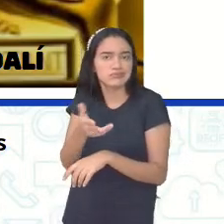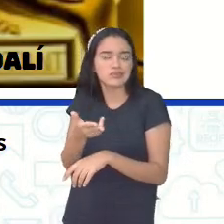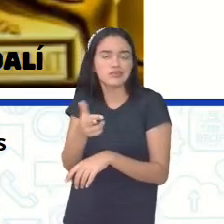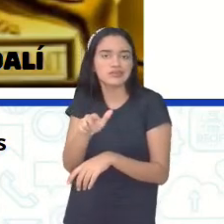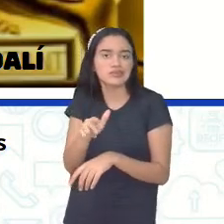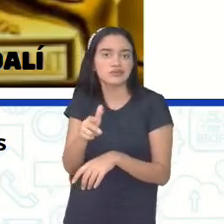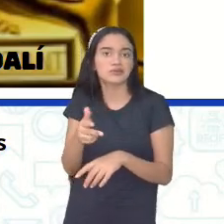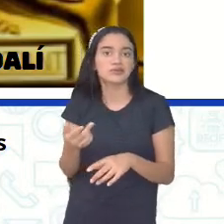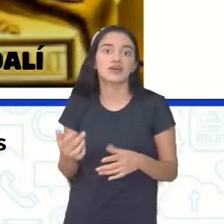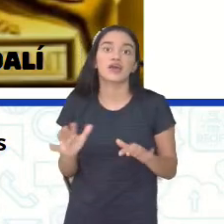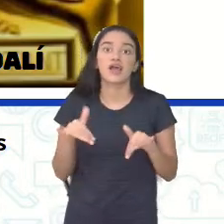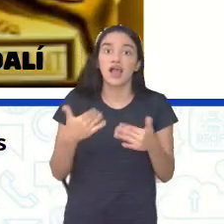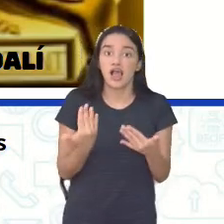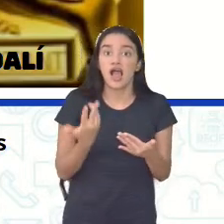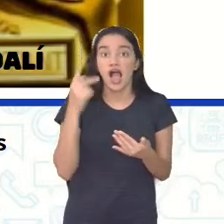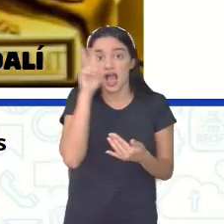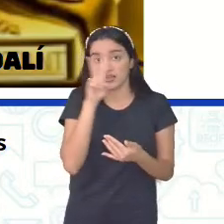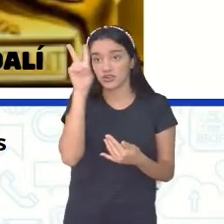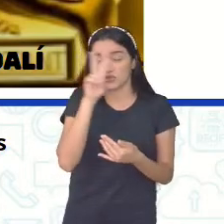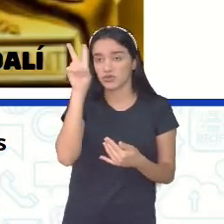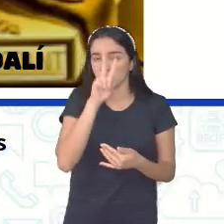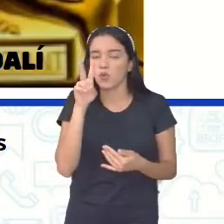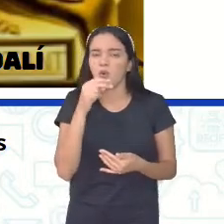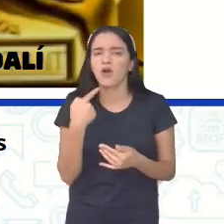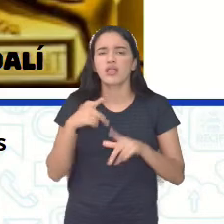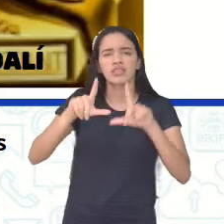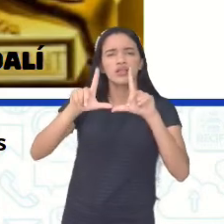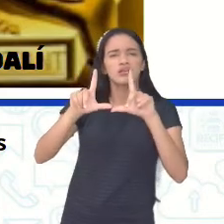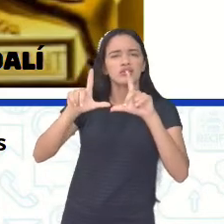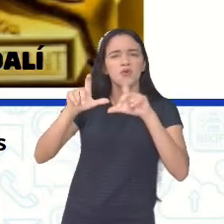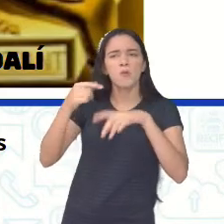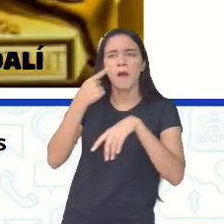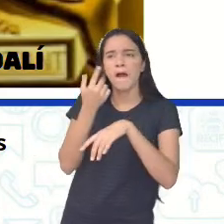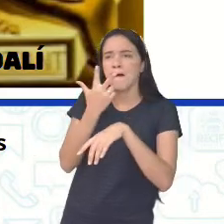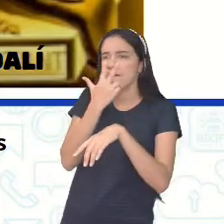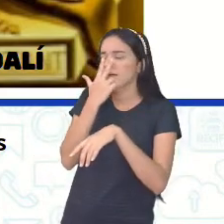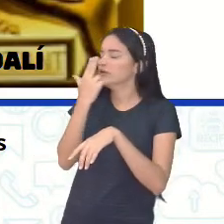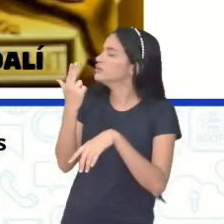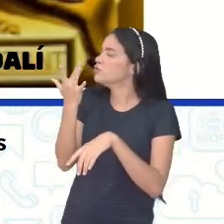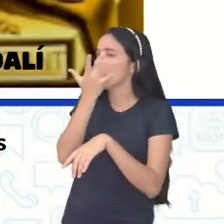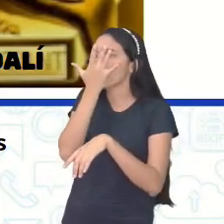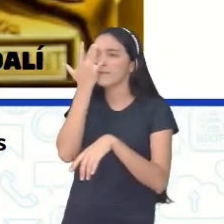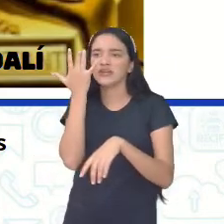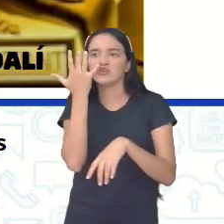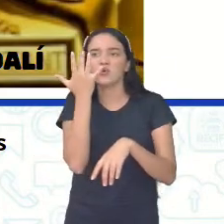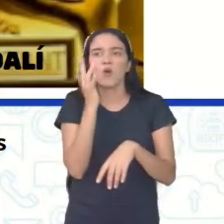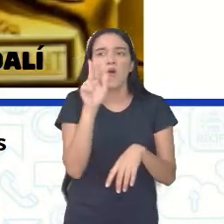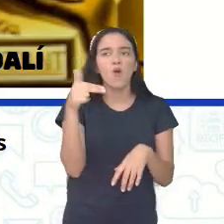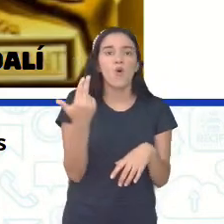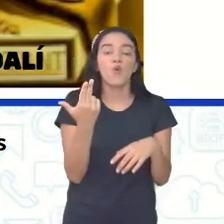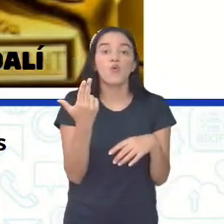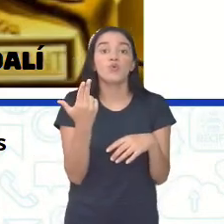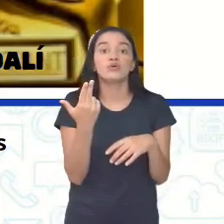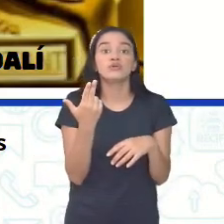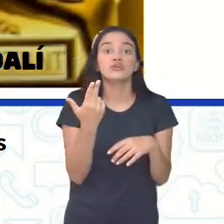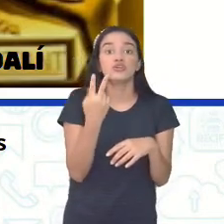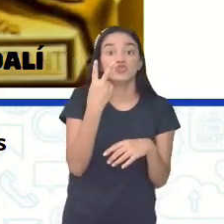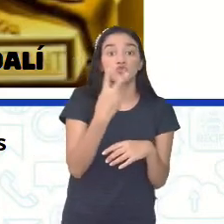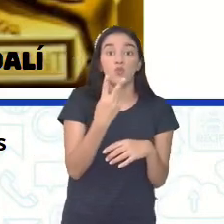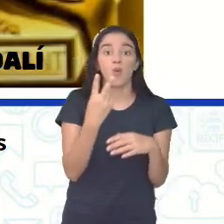ano, não é, Gine? Sim, eles Em ainda, história. ainda chegam lá, É, no final do ano. O Renascimento foi